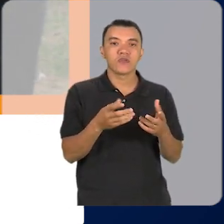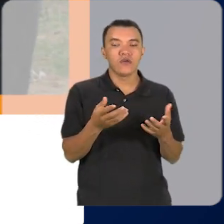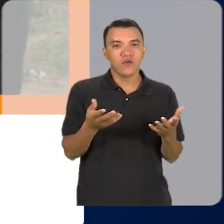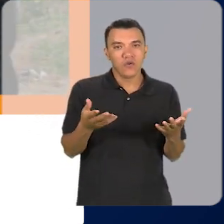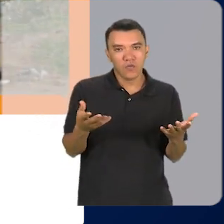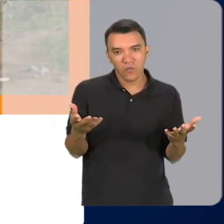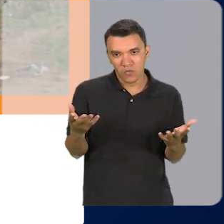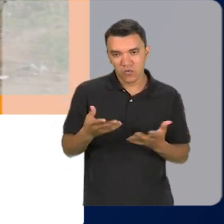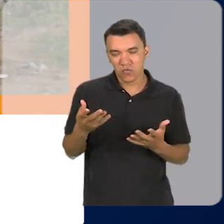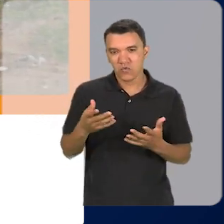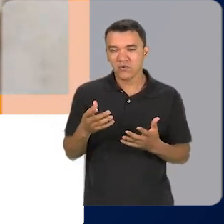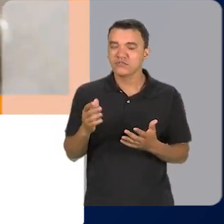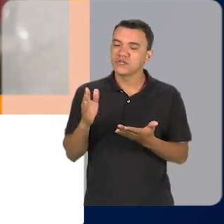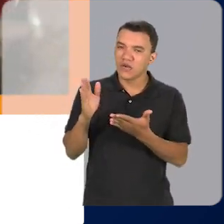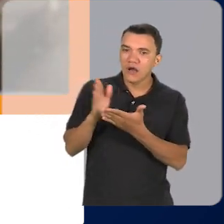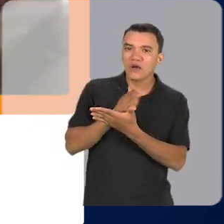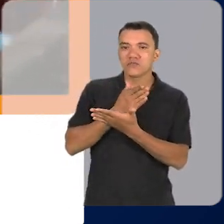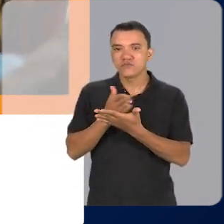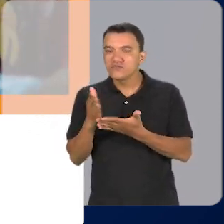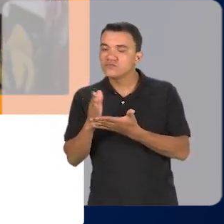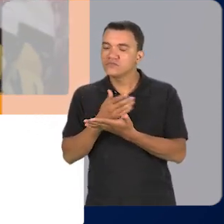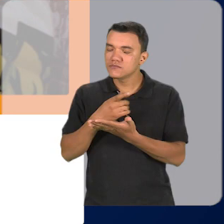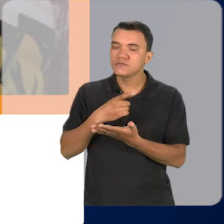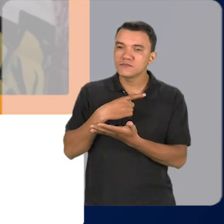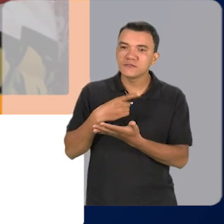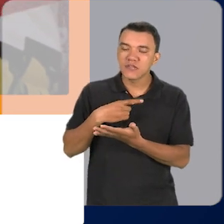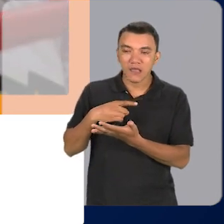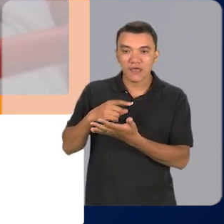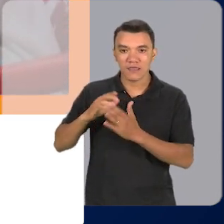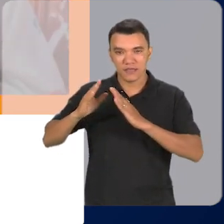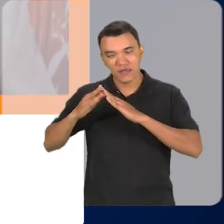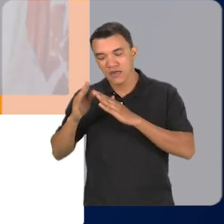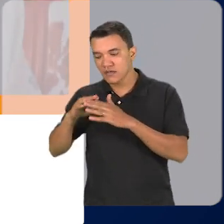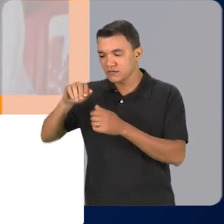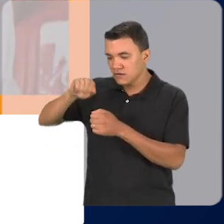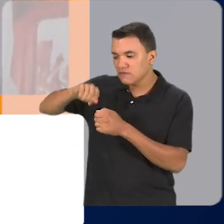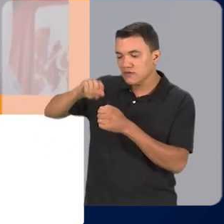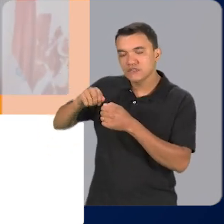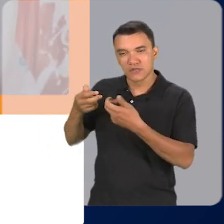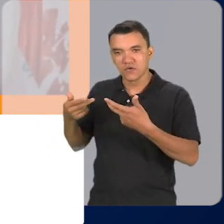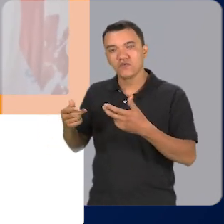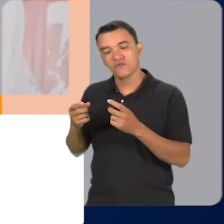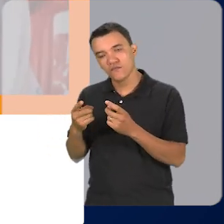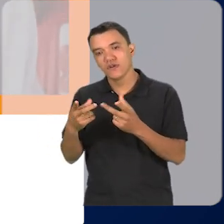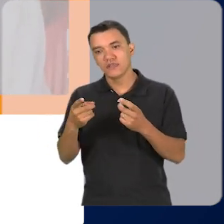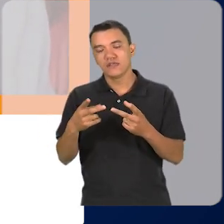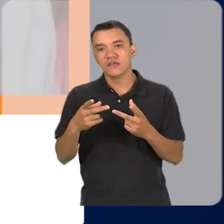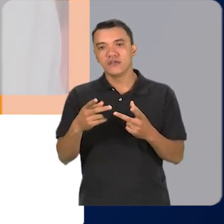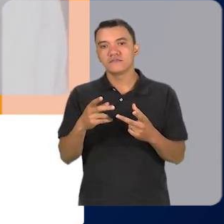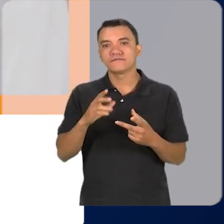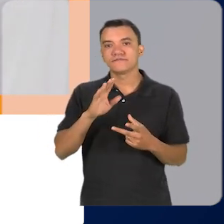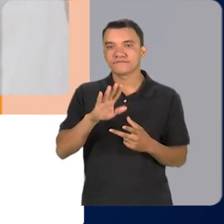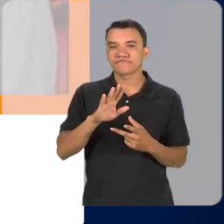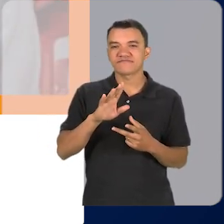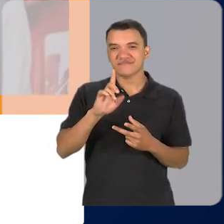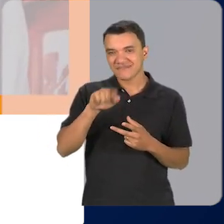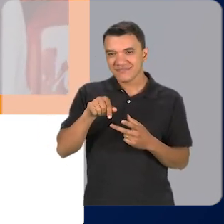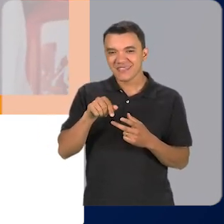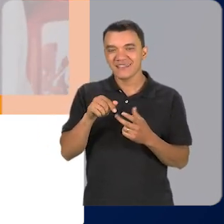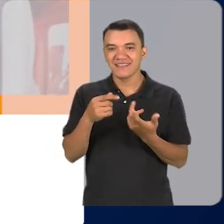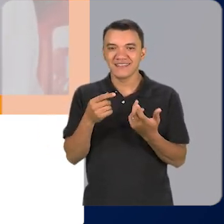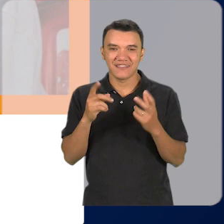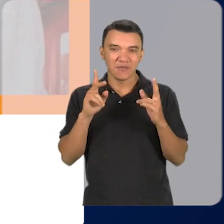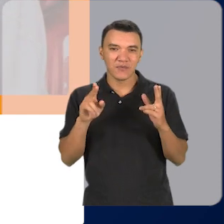do pregoeiro, seria ela o grande exemplo do que seria pregoeiro raiz, né, que se usa muito hoje, pregoeiro